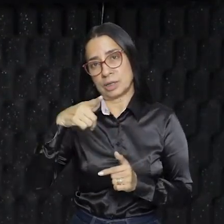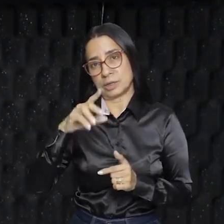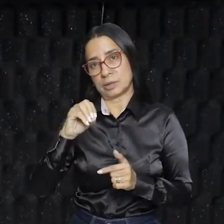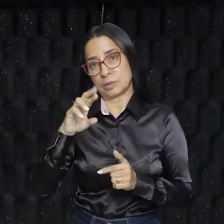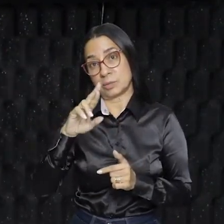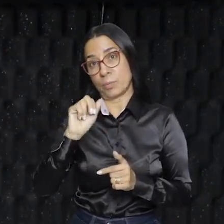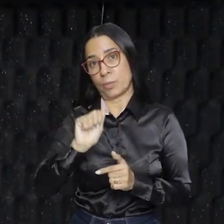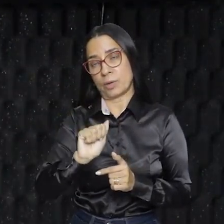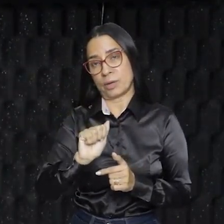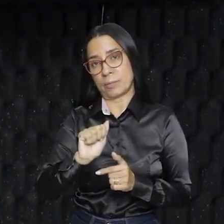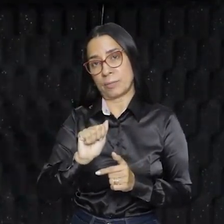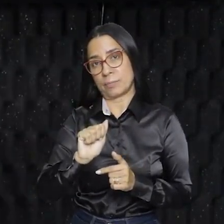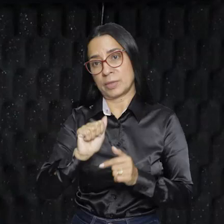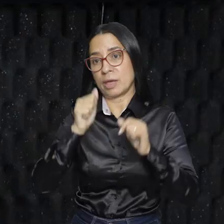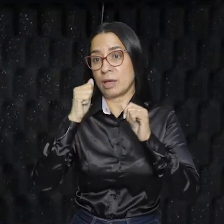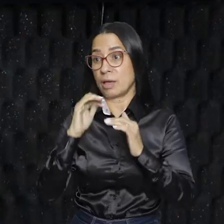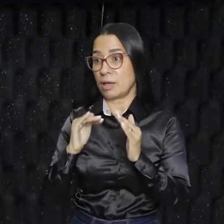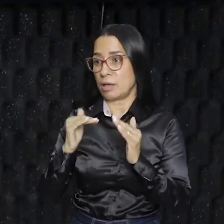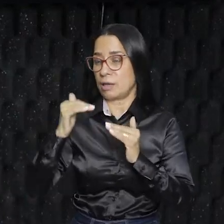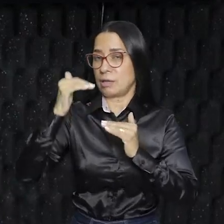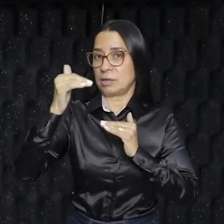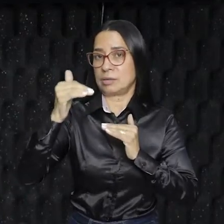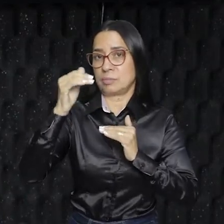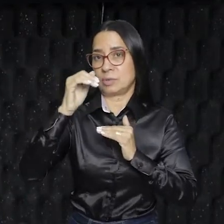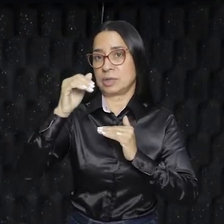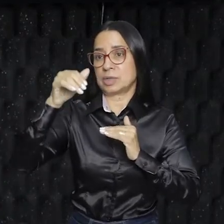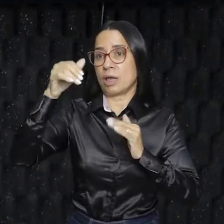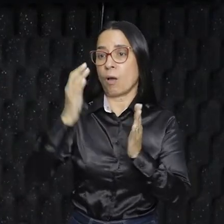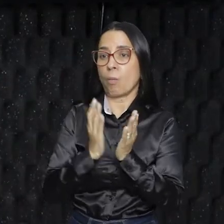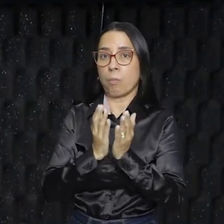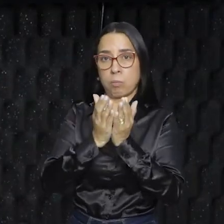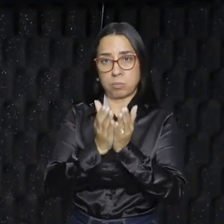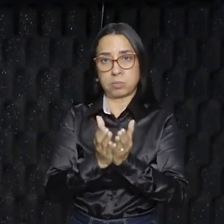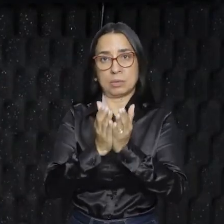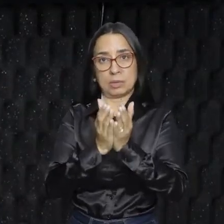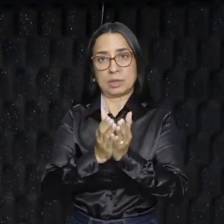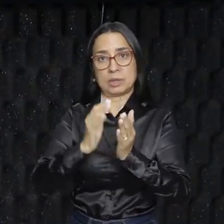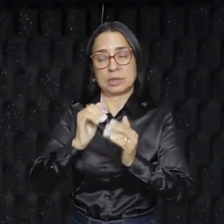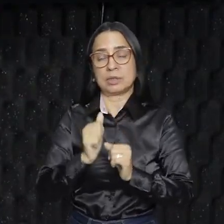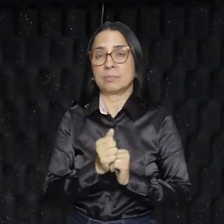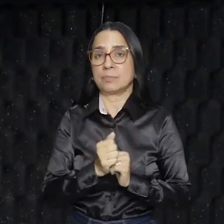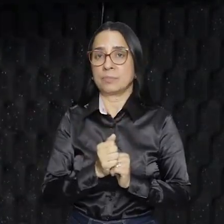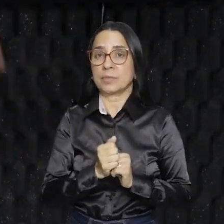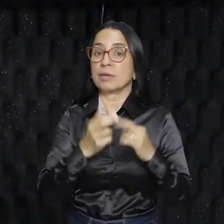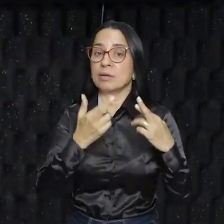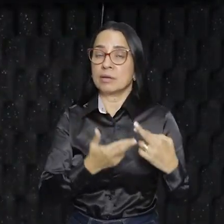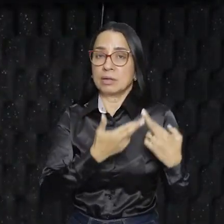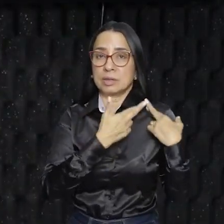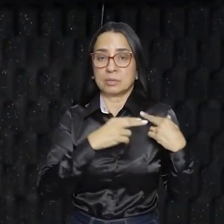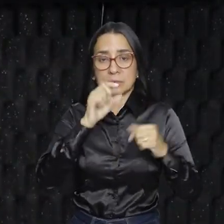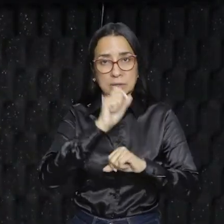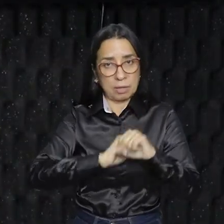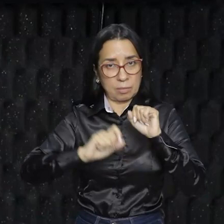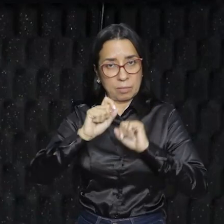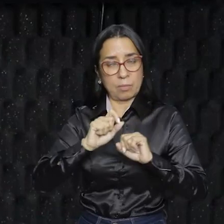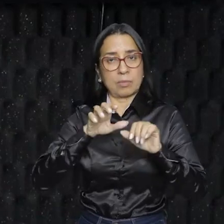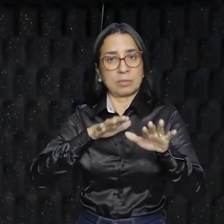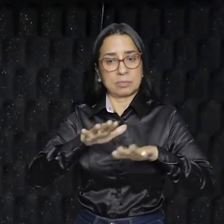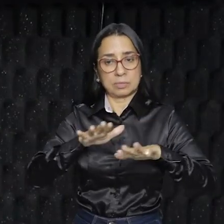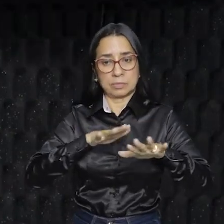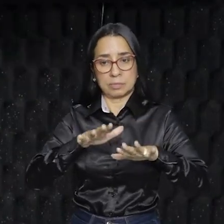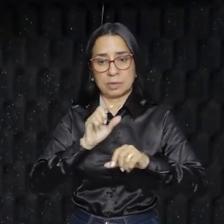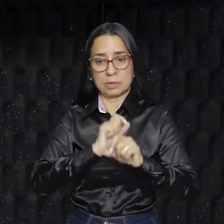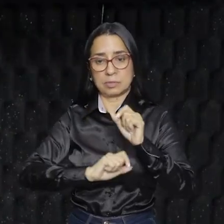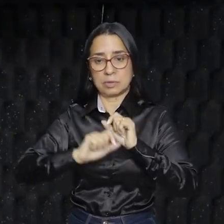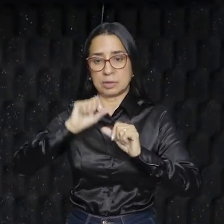a expansão ultramarina, as grandes navegações, elas vão ser responsáveis por esse movimento,